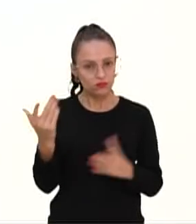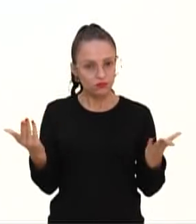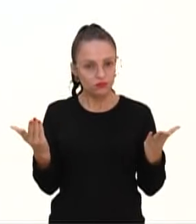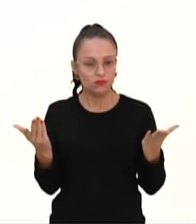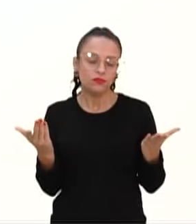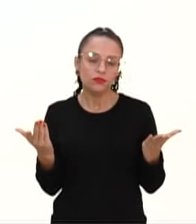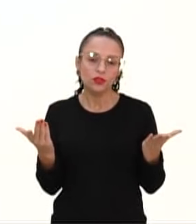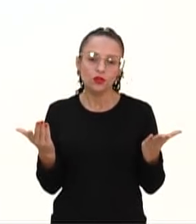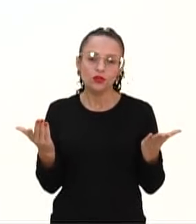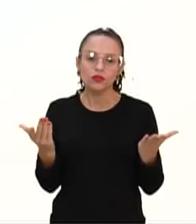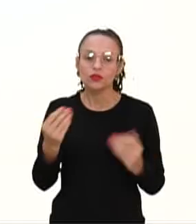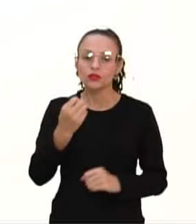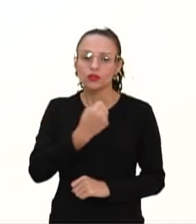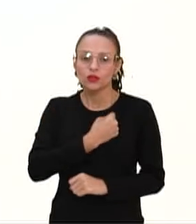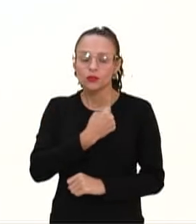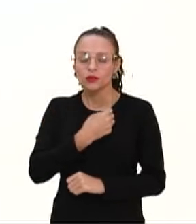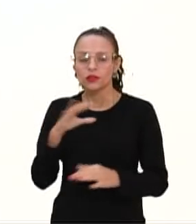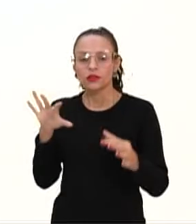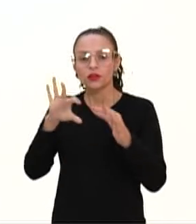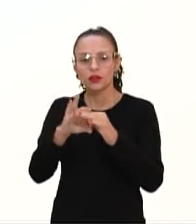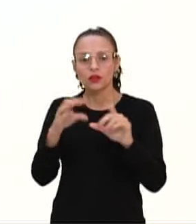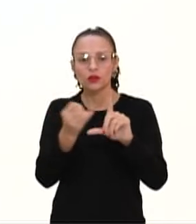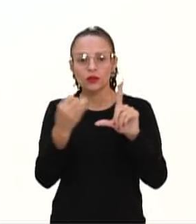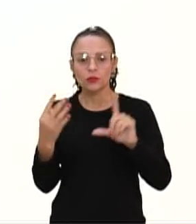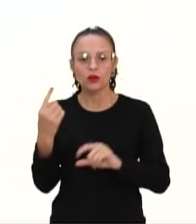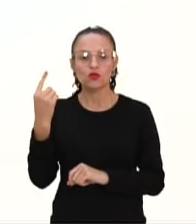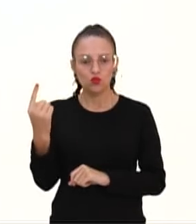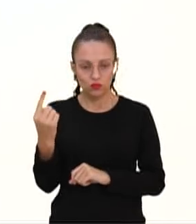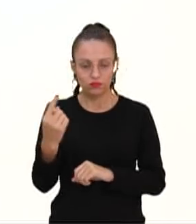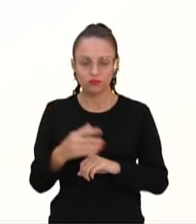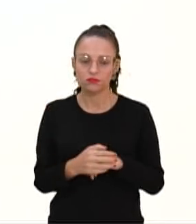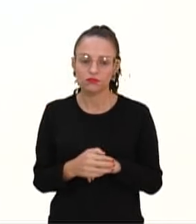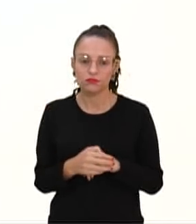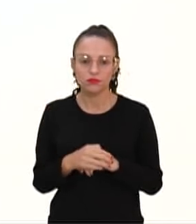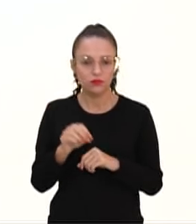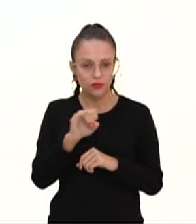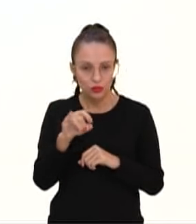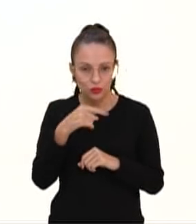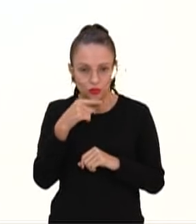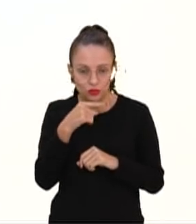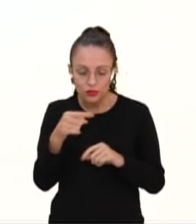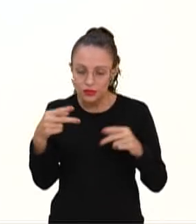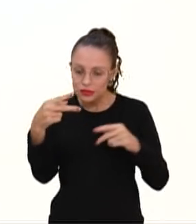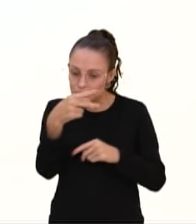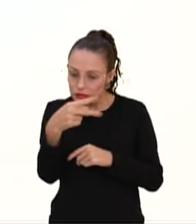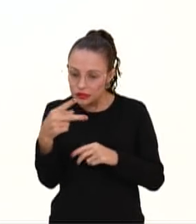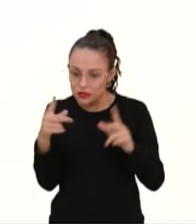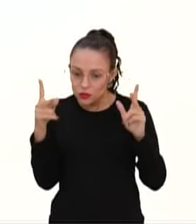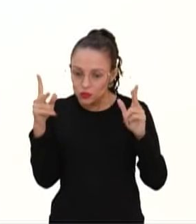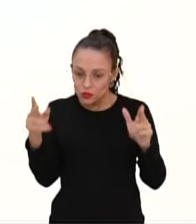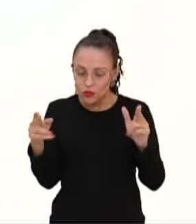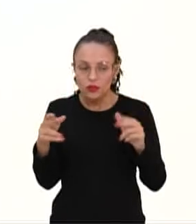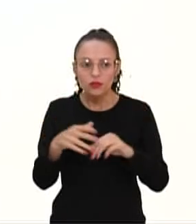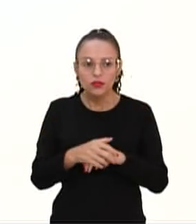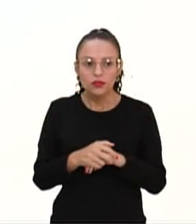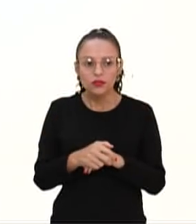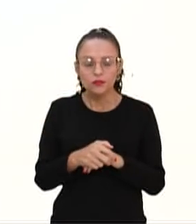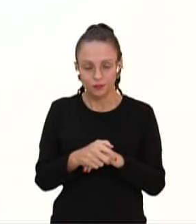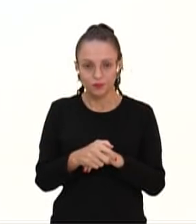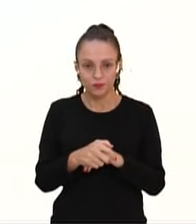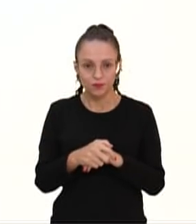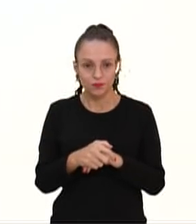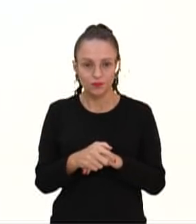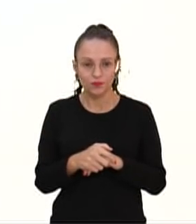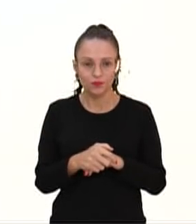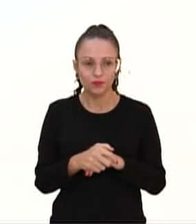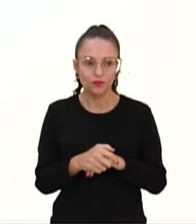seja, o valor desse logaritmo é 1, senão você não consegue a igualdade ser verdadeira depois que você